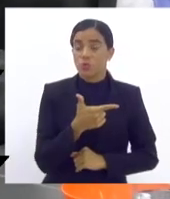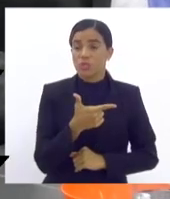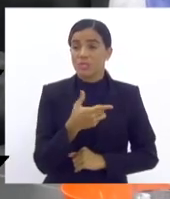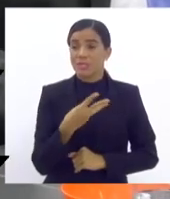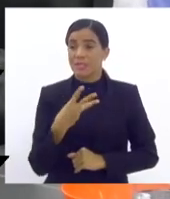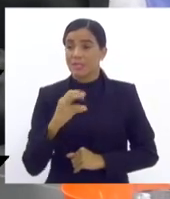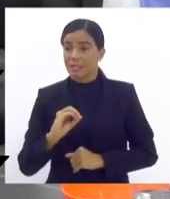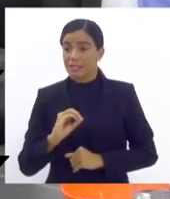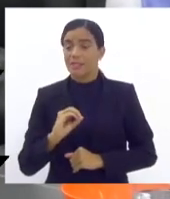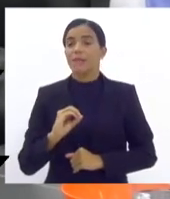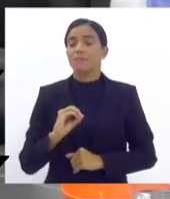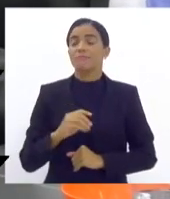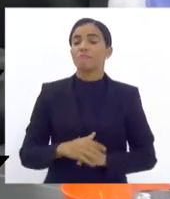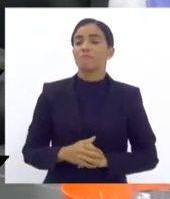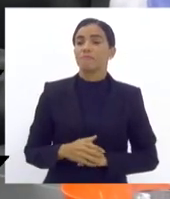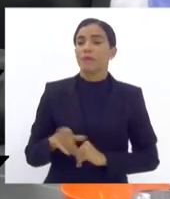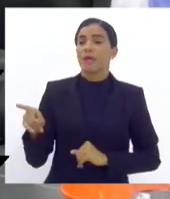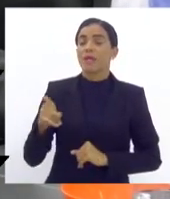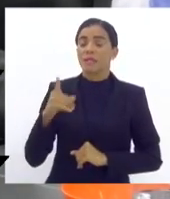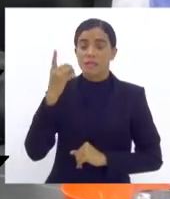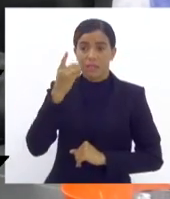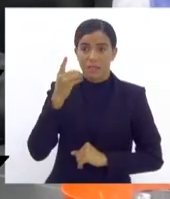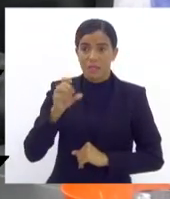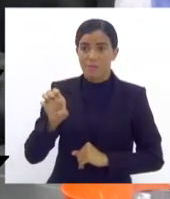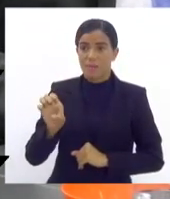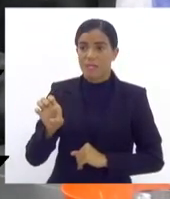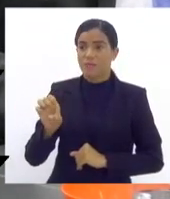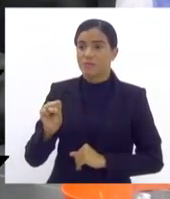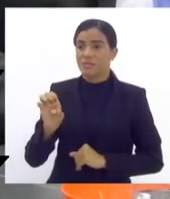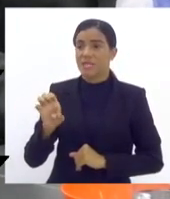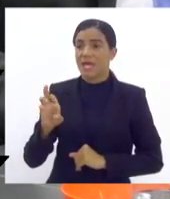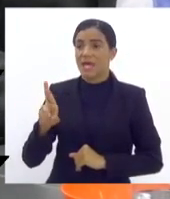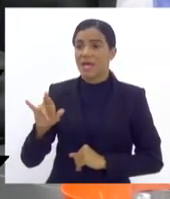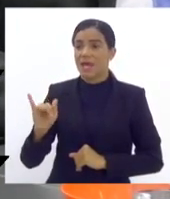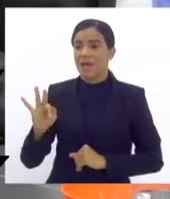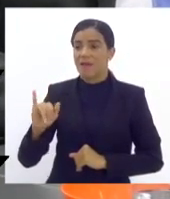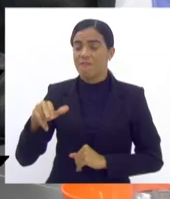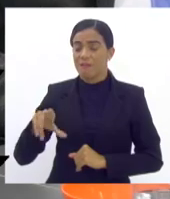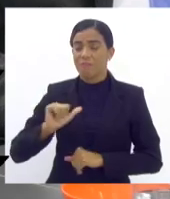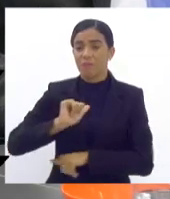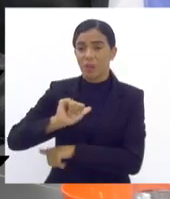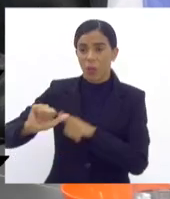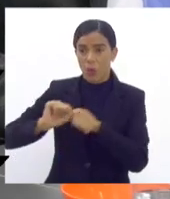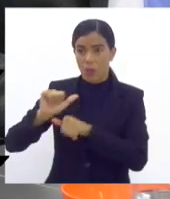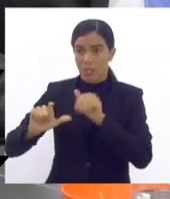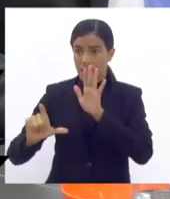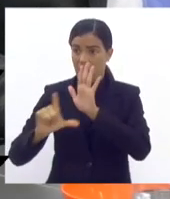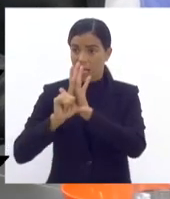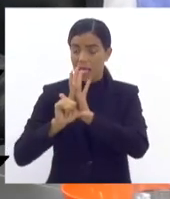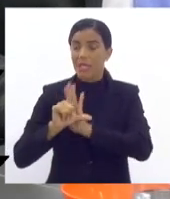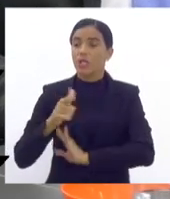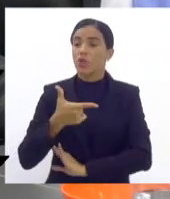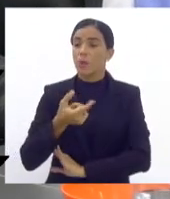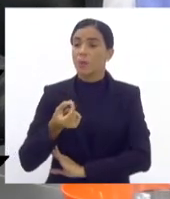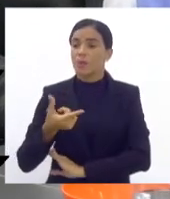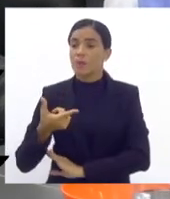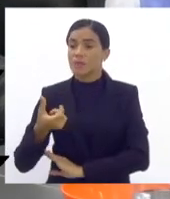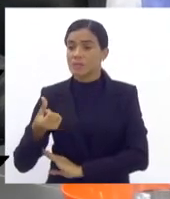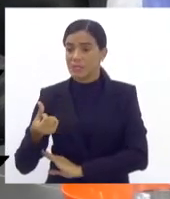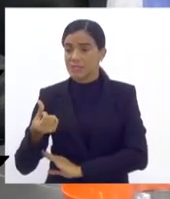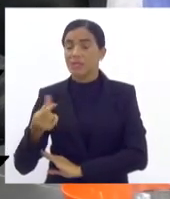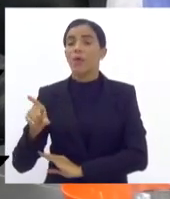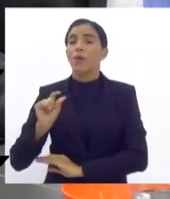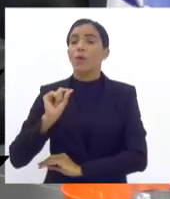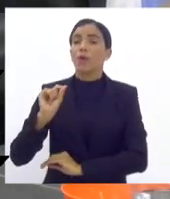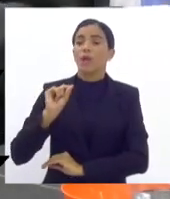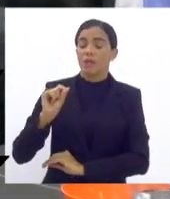230 de 23, de autoria do deputado Flávio Serafini, que modifica a Lei 4802 de 29 de junho de 2006, que dispõe sobre a reestruturação do quadro de